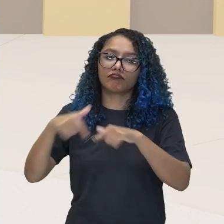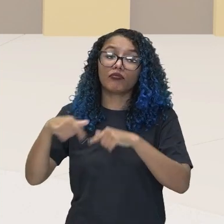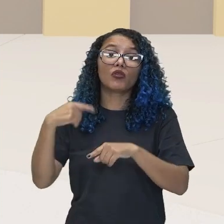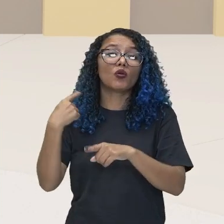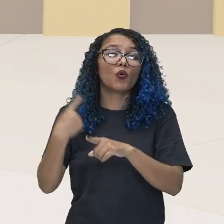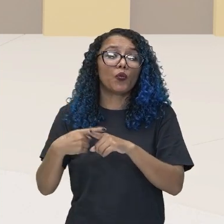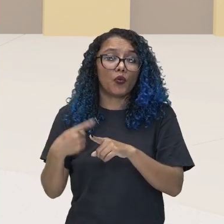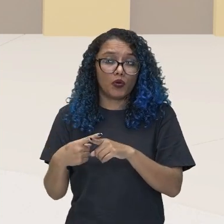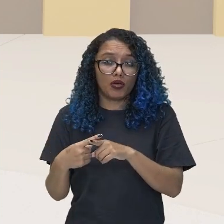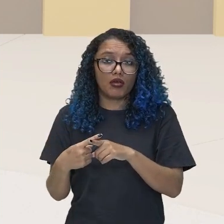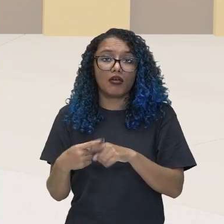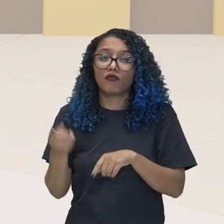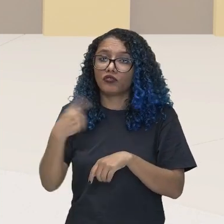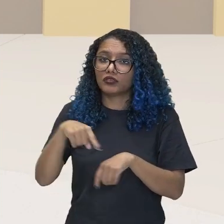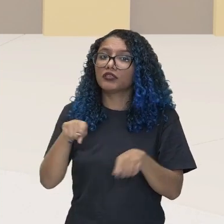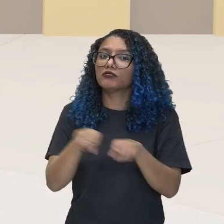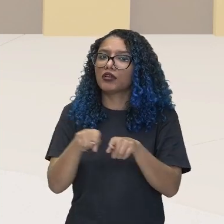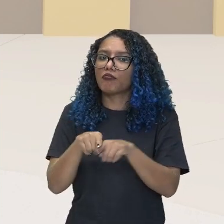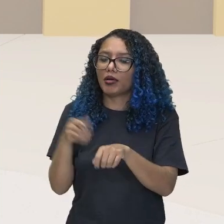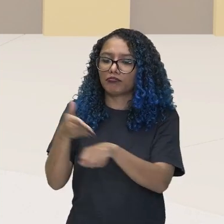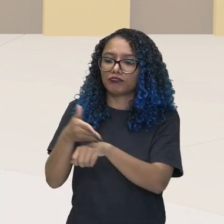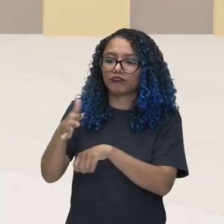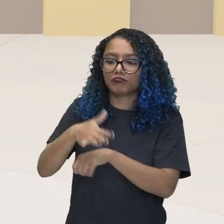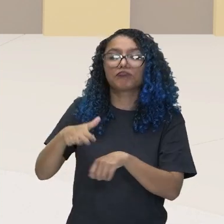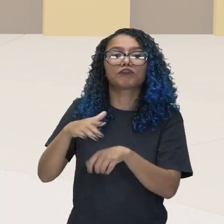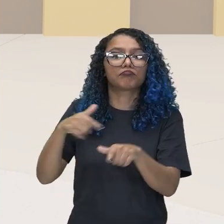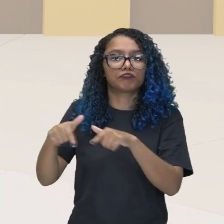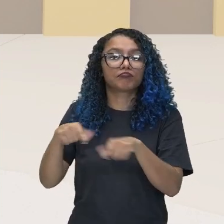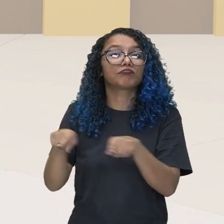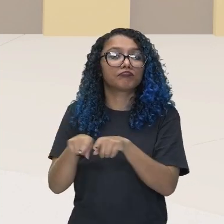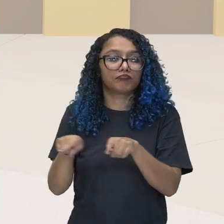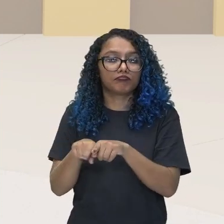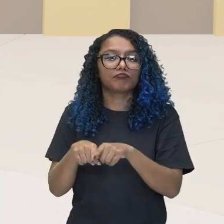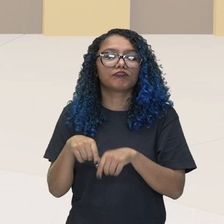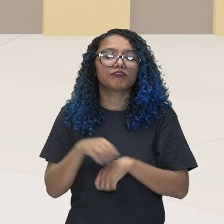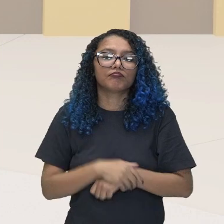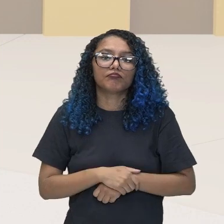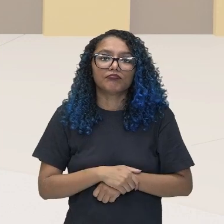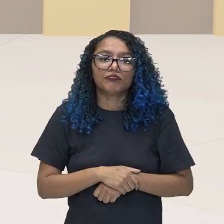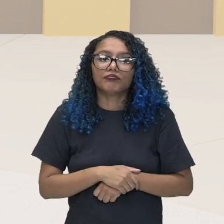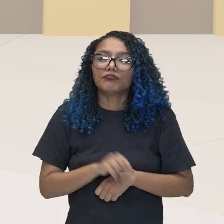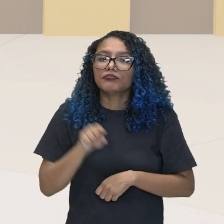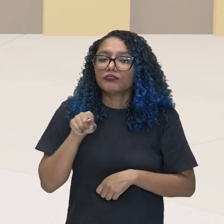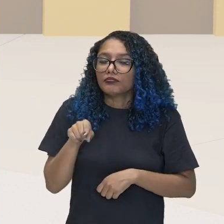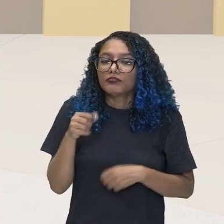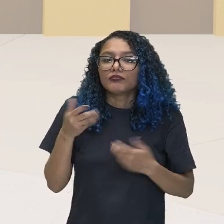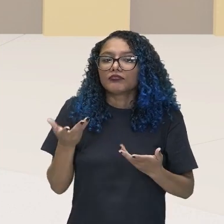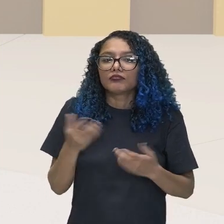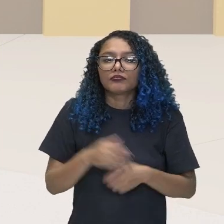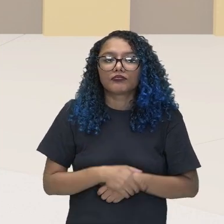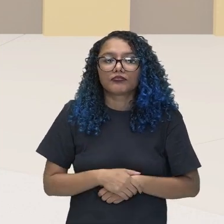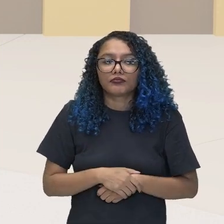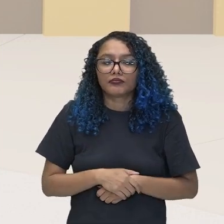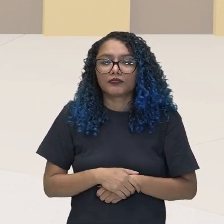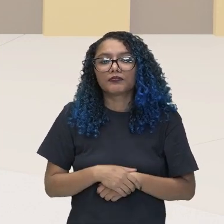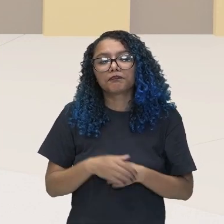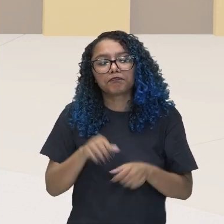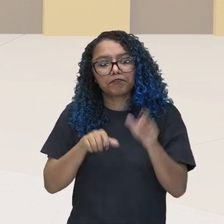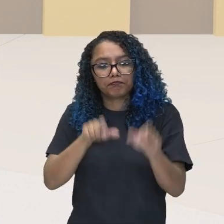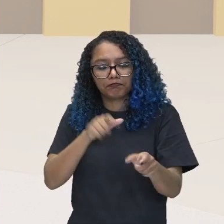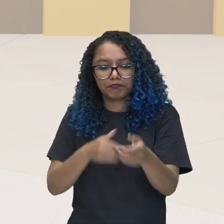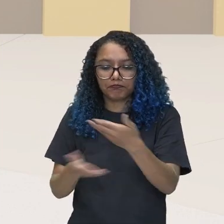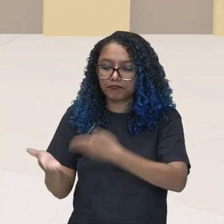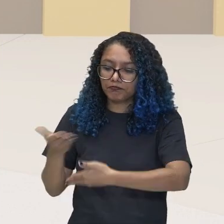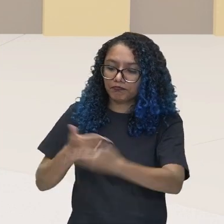tempo vocês estarão inseridos. Habilidade usada para se relacionar com outras pessoas. E quando eu falo